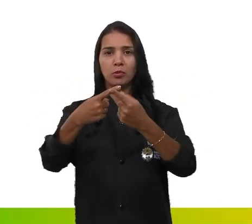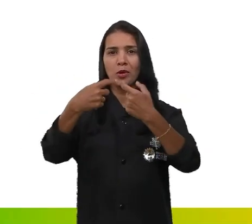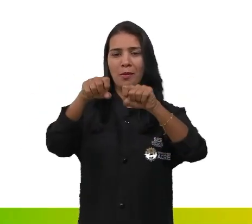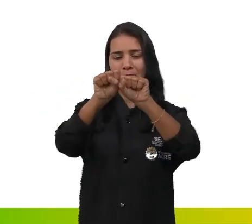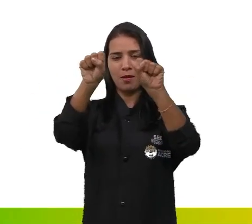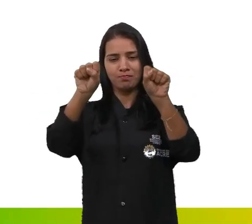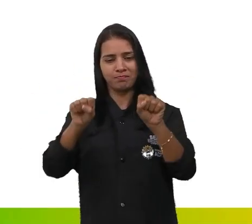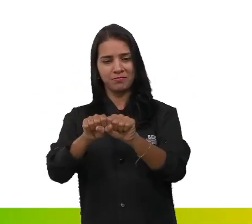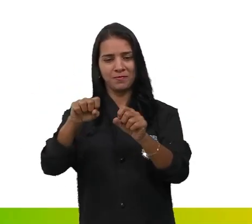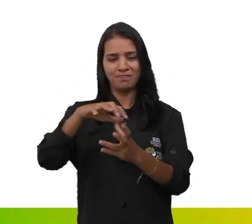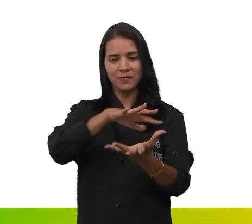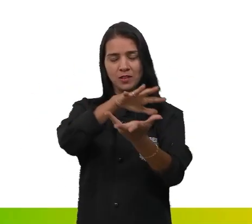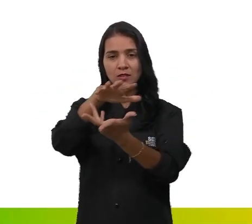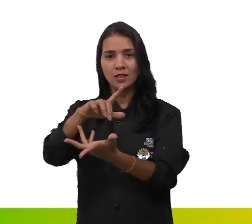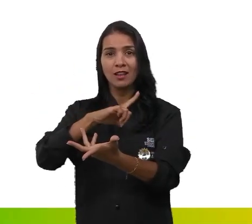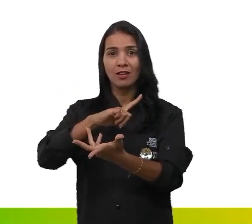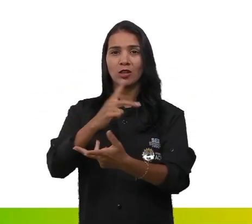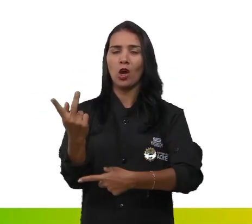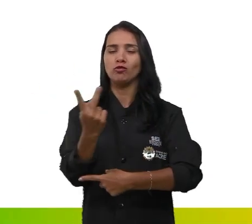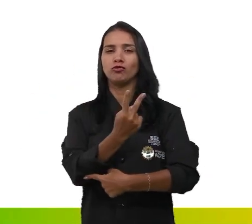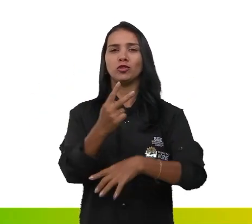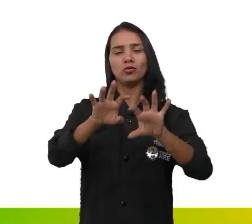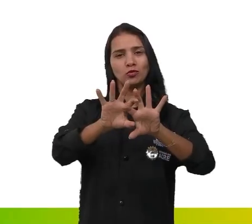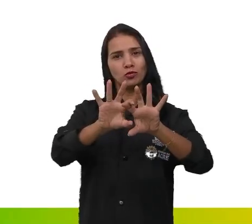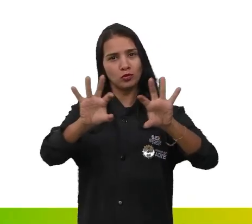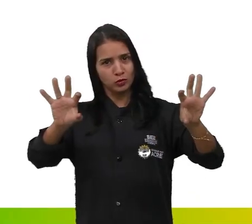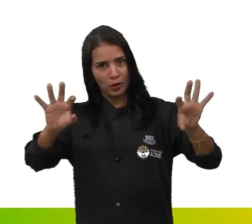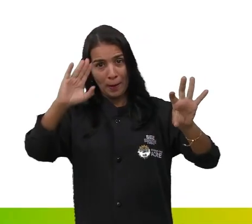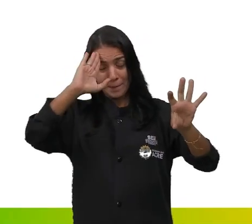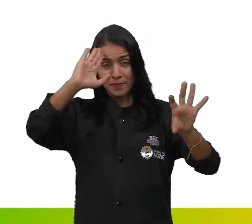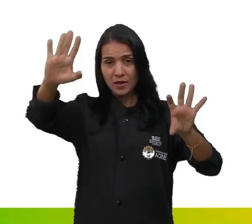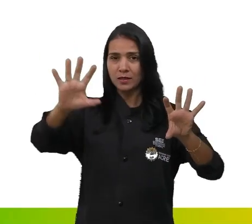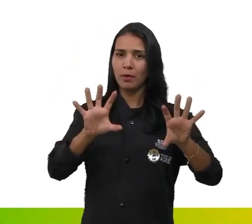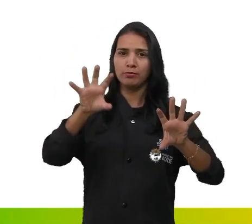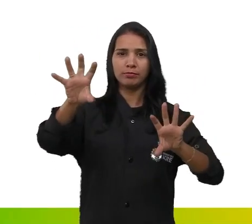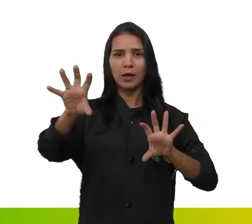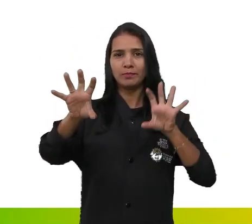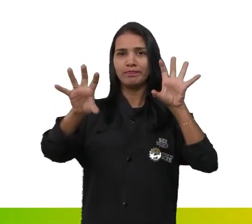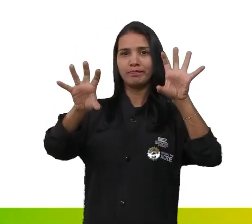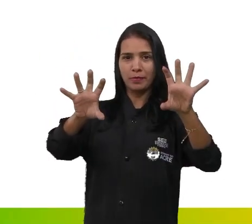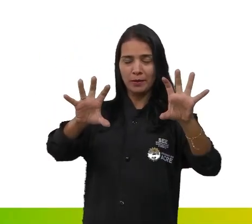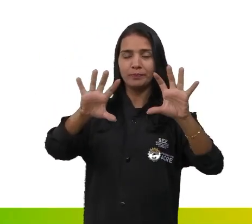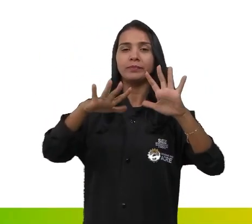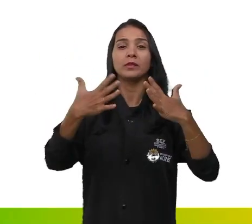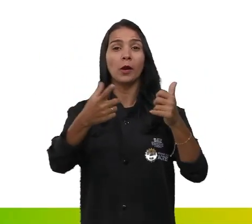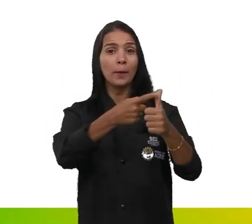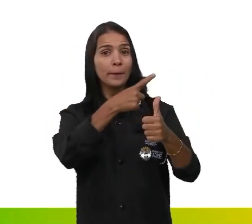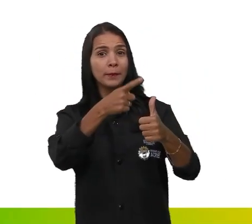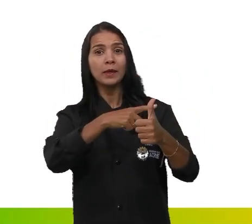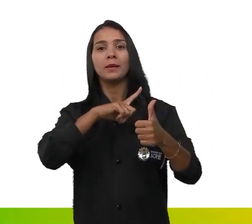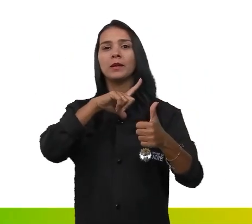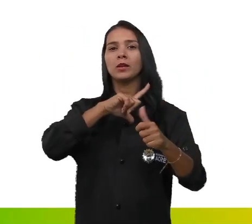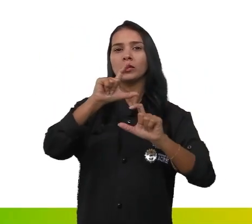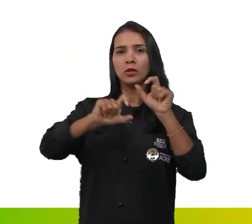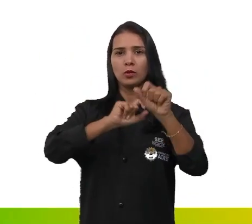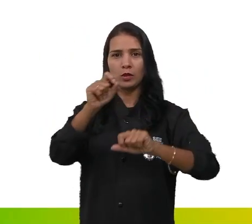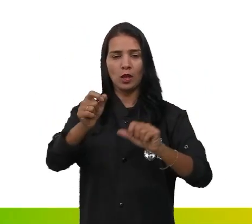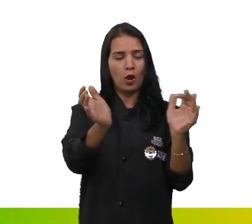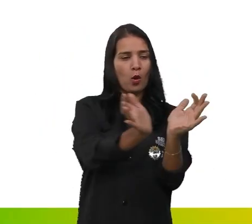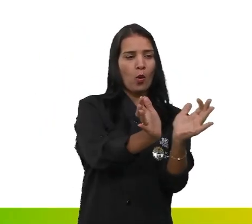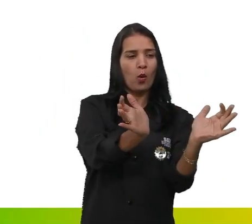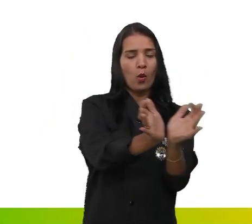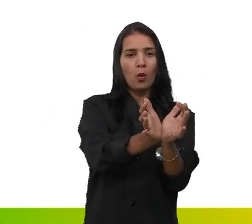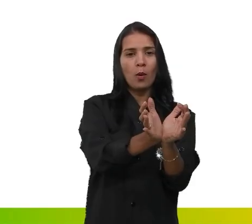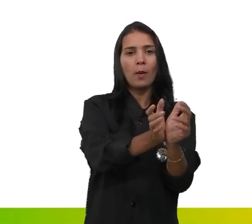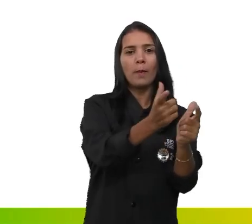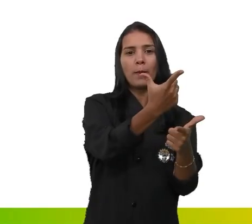internacional foi dividido em dois blocos principais. Então, primeiramente, a gente tem aí o bloco capitalista, que